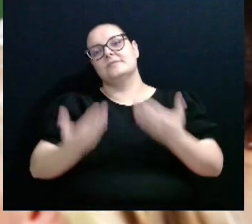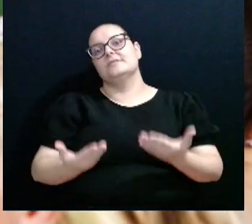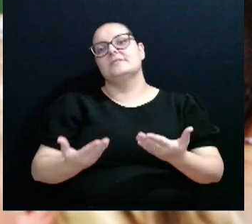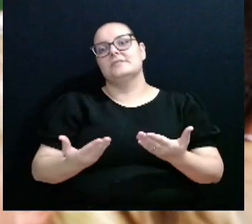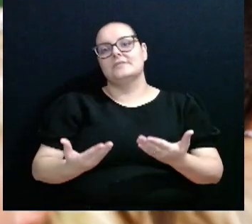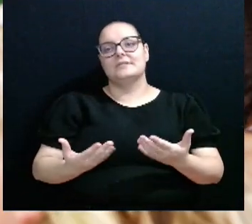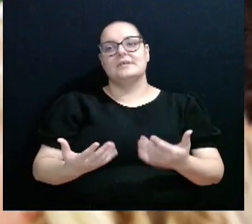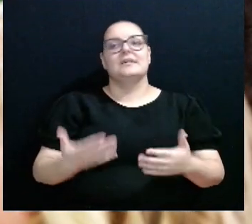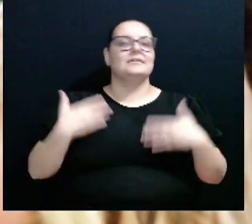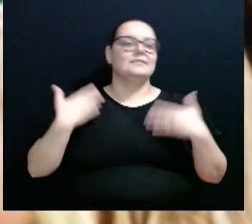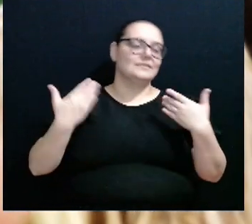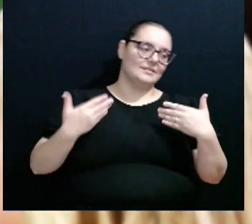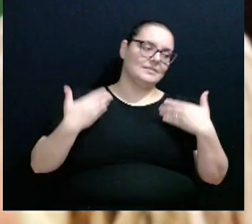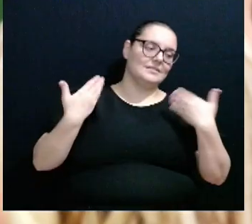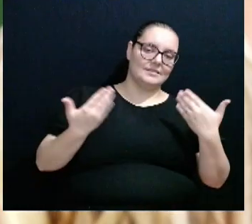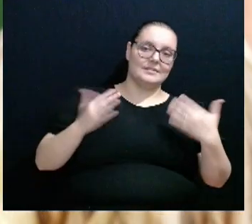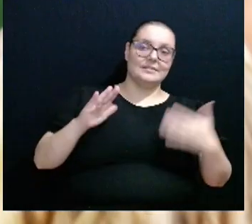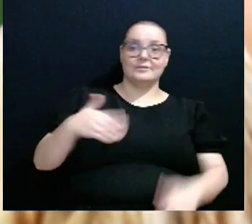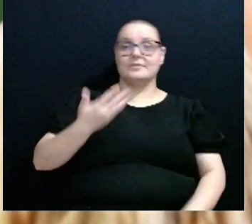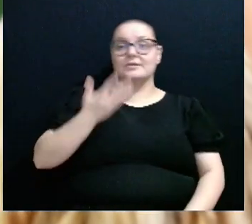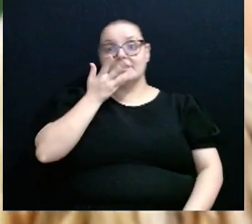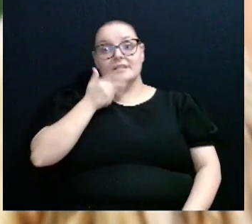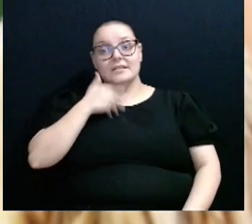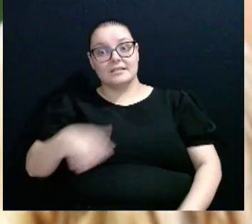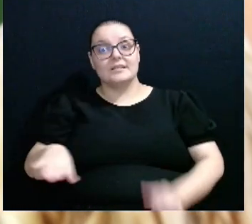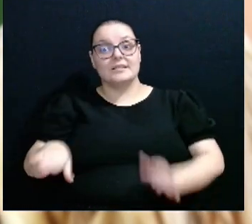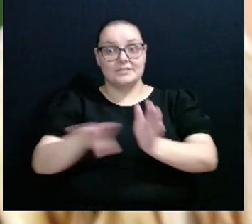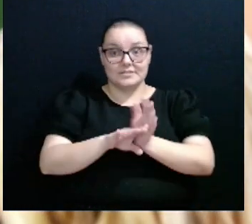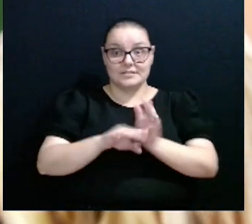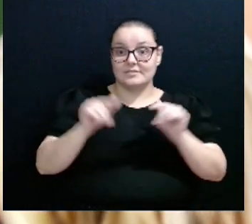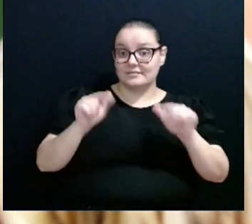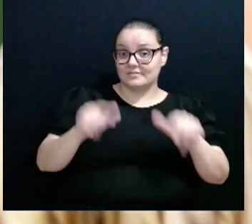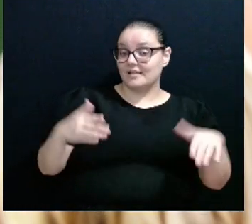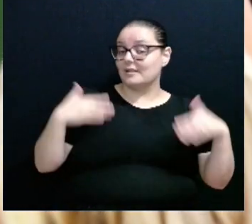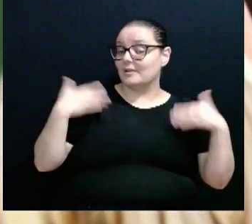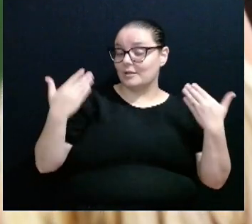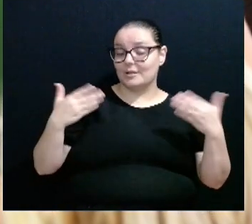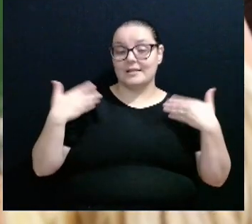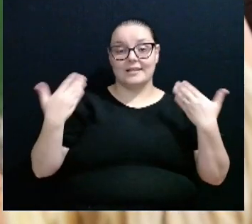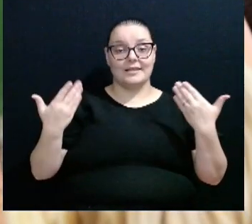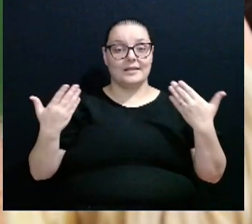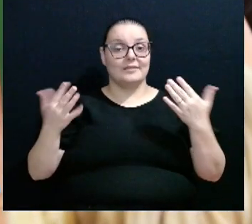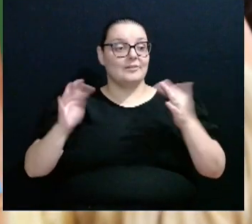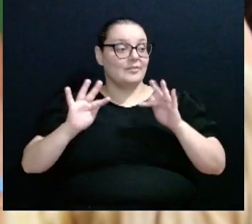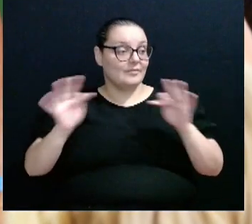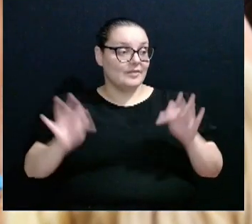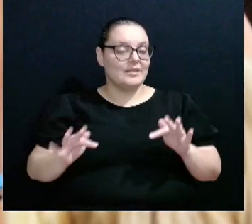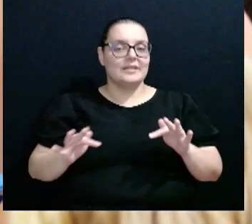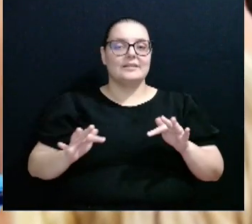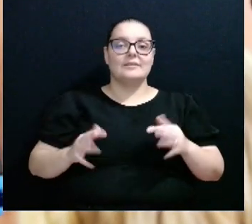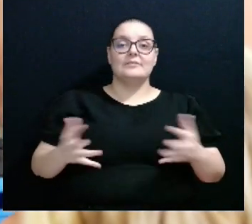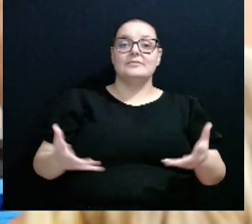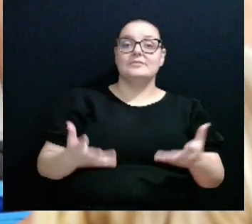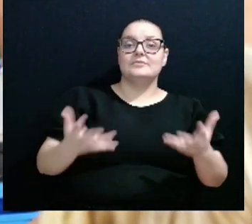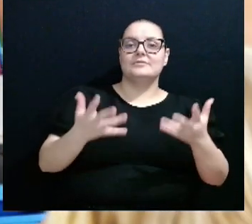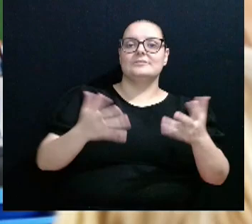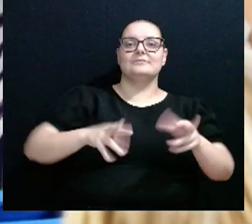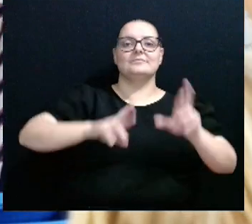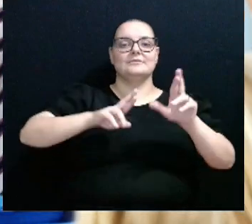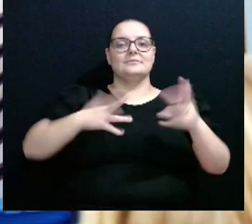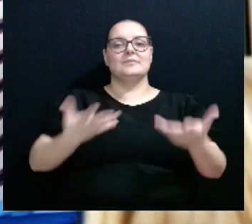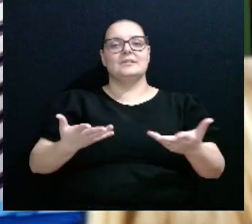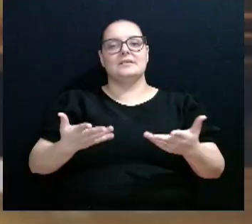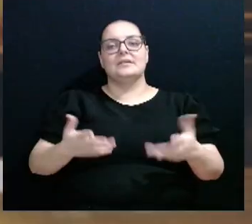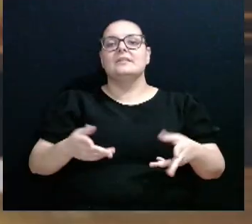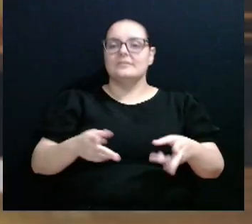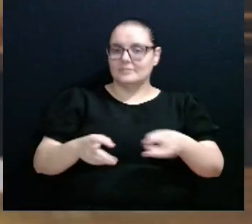Então, quando a criança chega ali, se é um ambiente alegre, um ambiente favorável, motivador, cheio de esperança, ela vai perceber. E